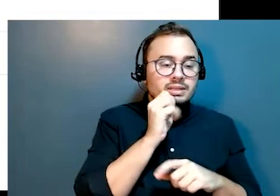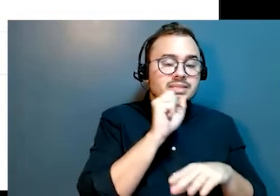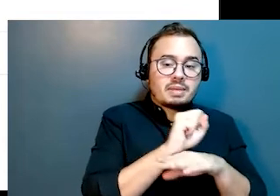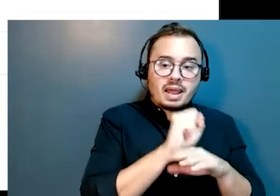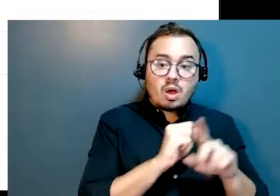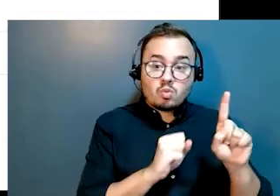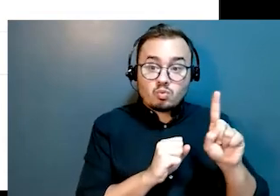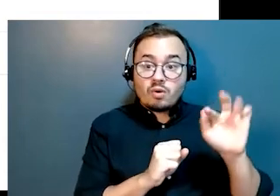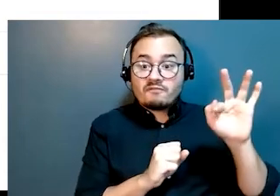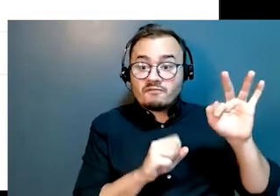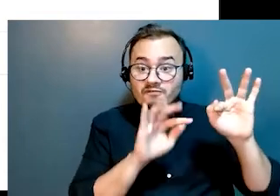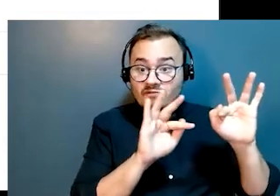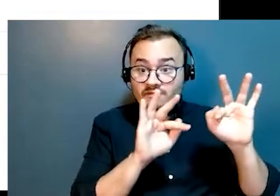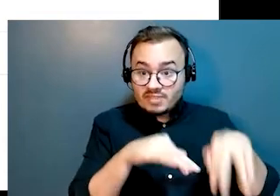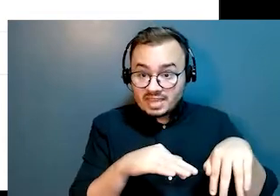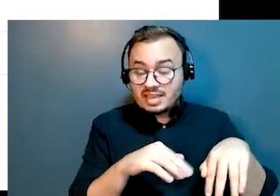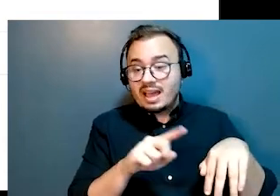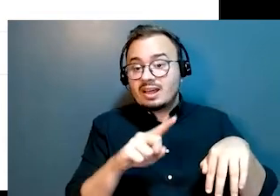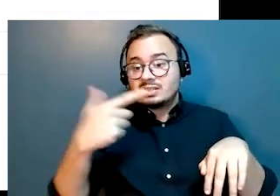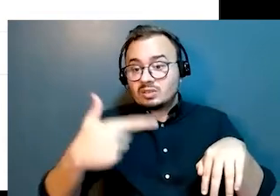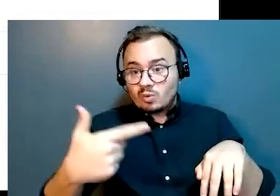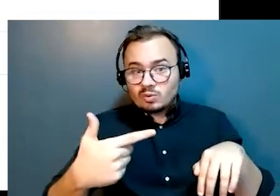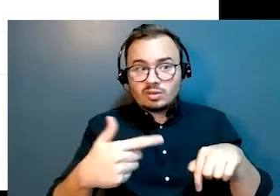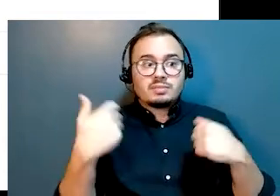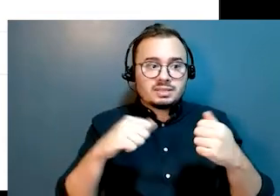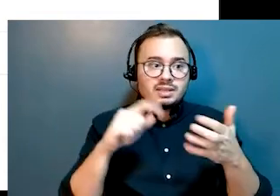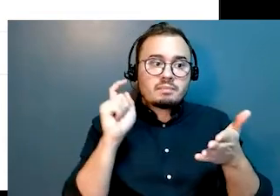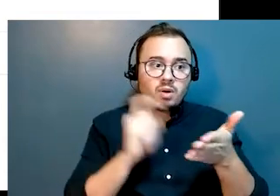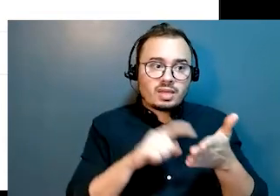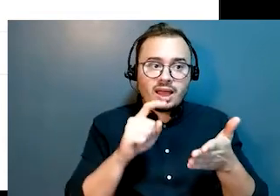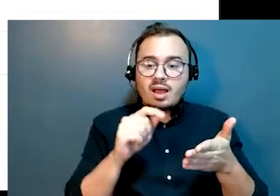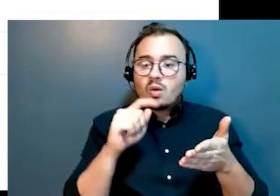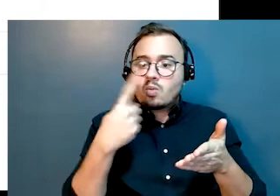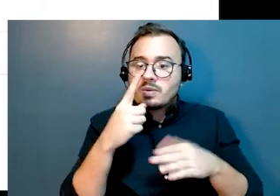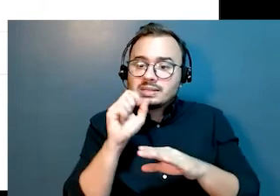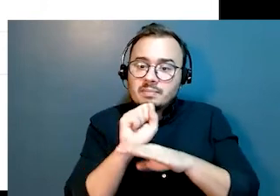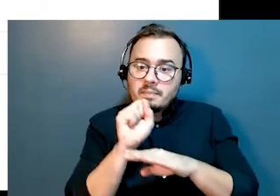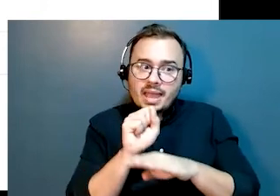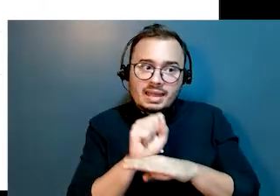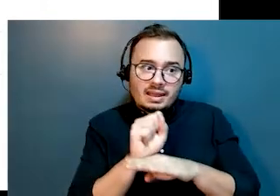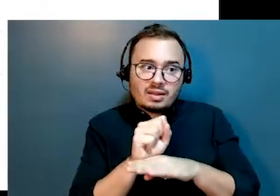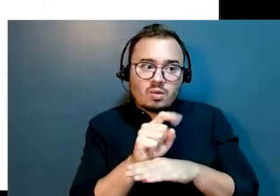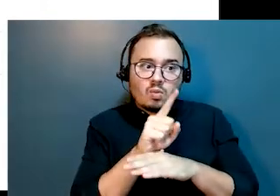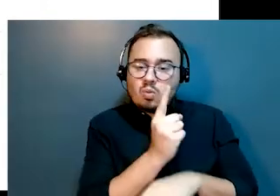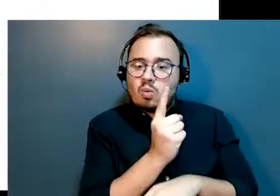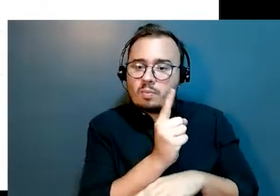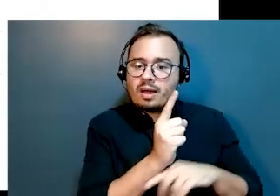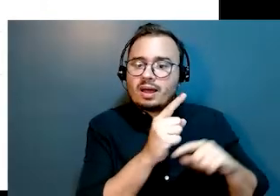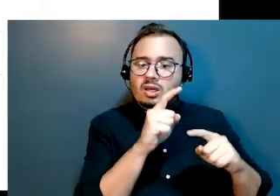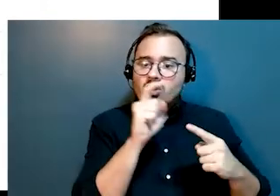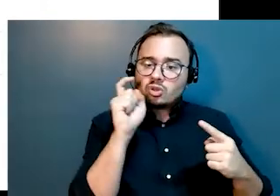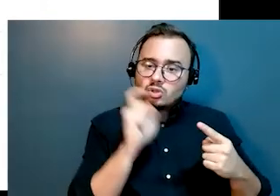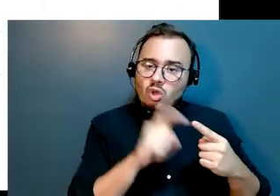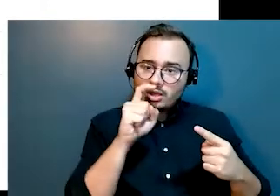batida para tocar a nota seguinte, eu preciso indicar uma espera de uma batida. Então, ele vai tocar o